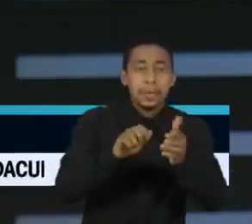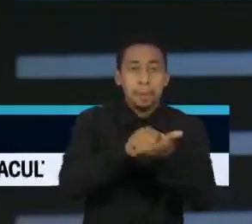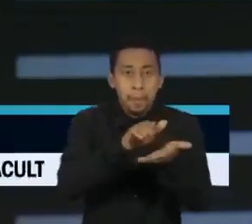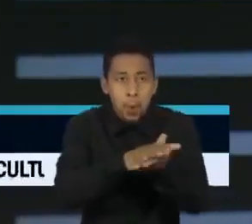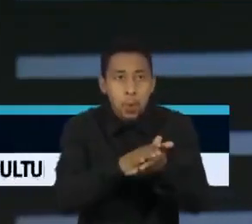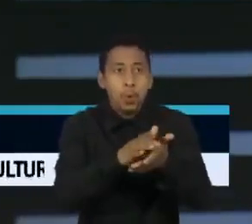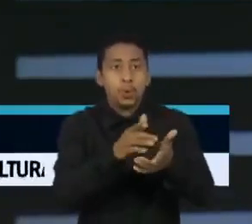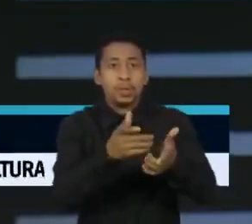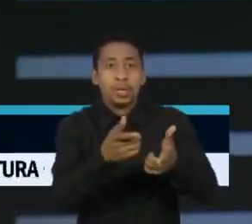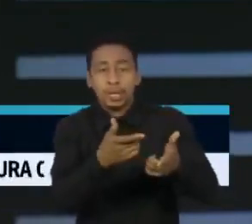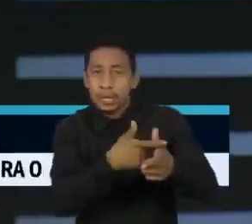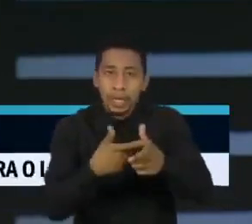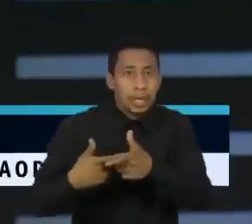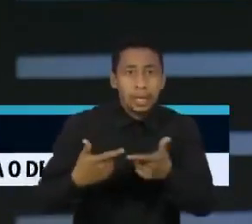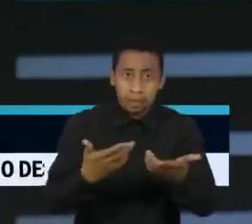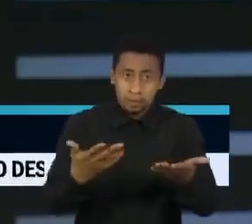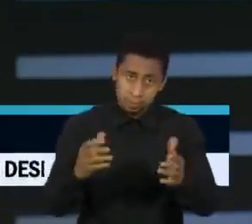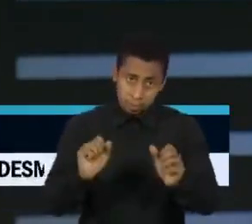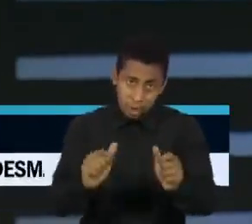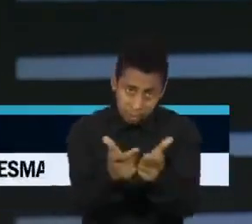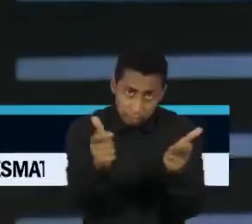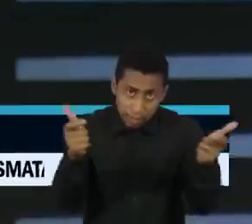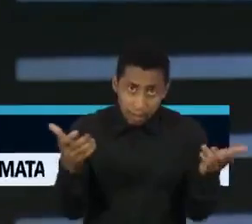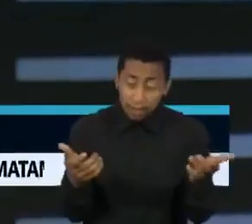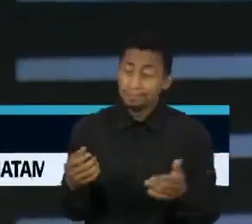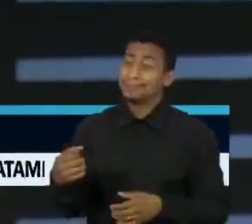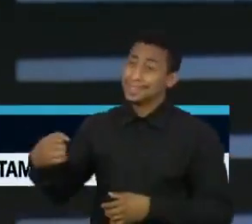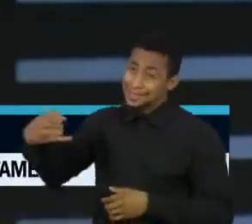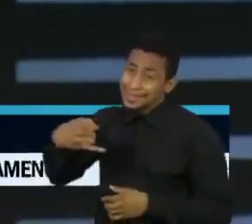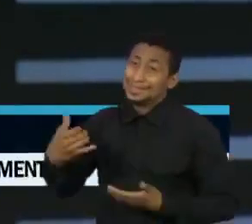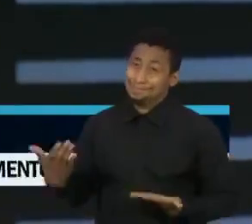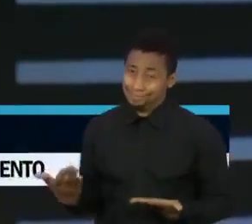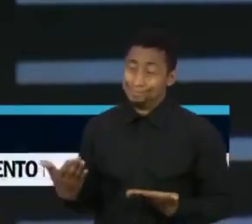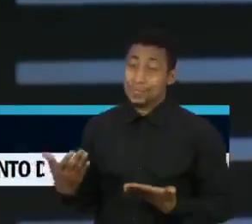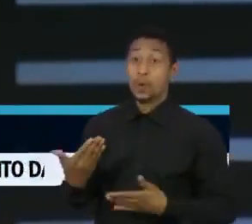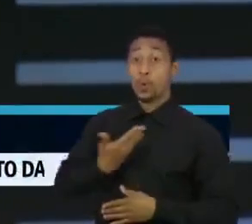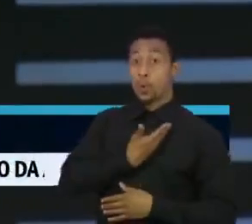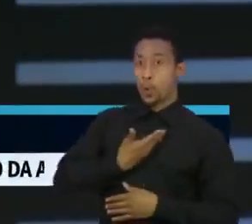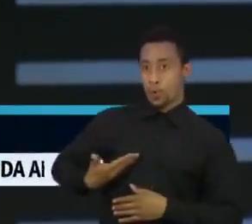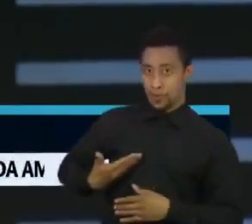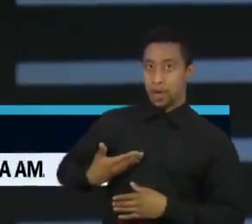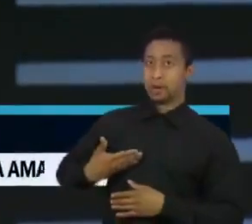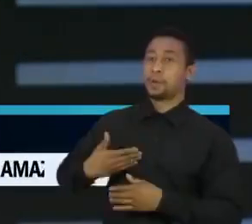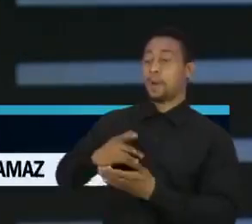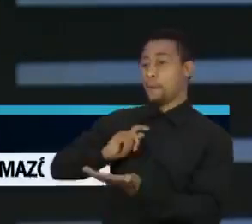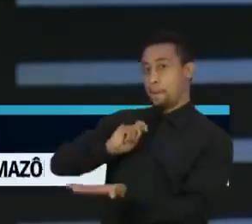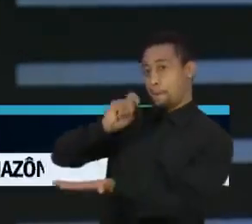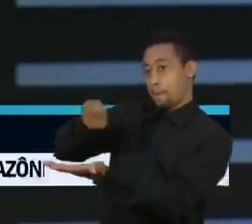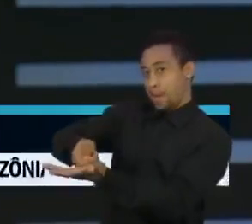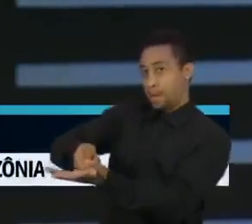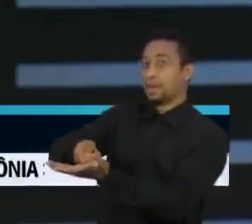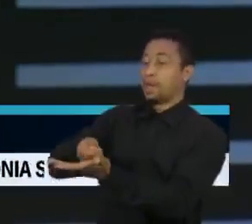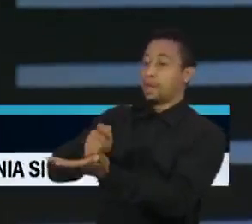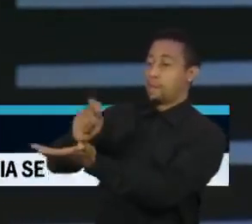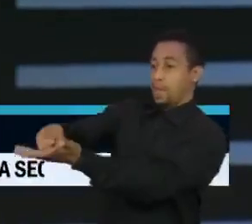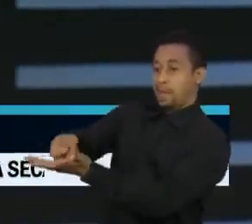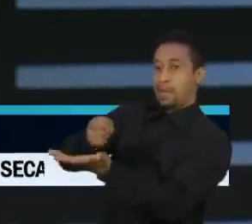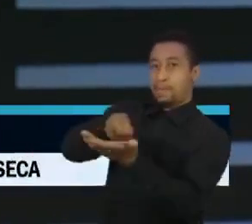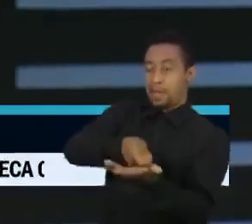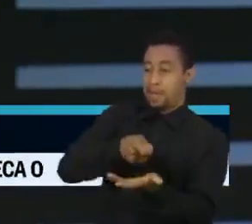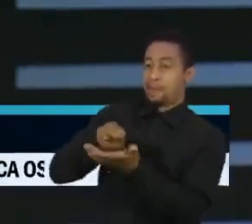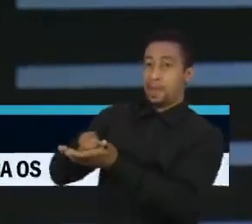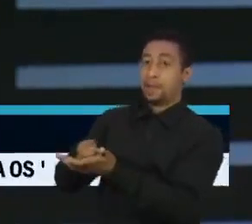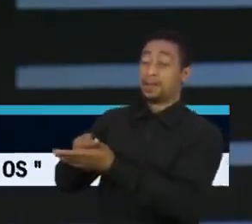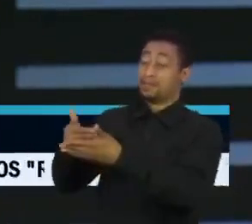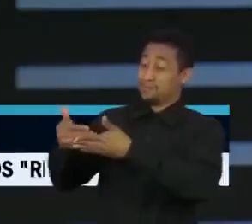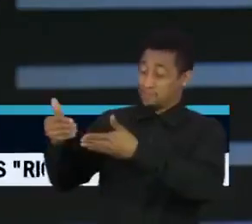grande por causa disso os juros estão subindo que eu o governo tem que pagar mais para você comprar um título a médio e longo prazo você não